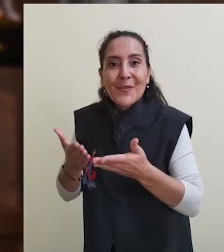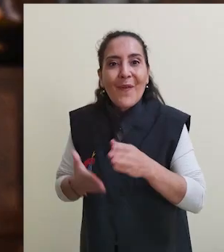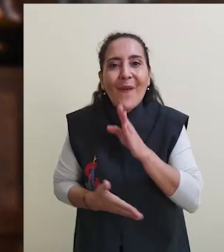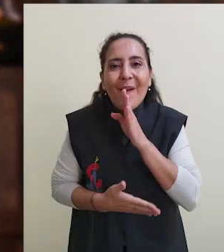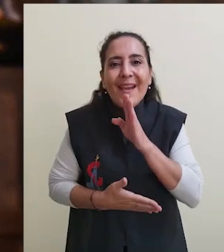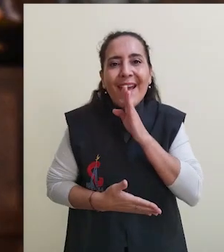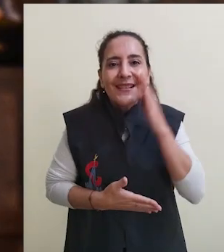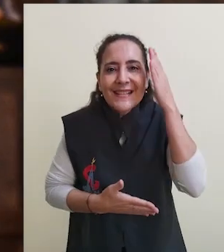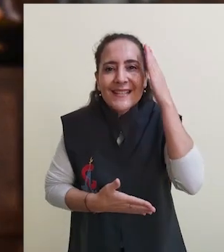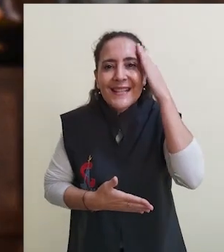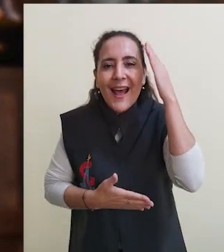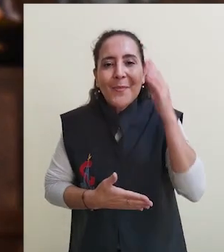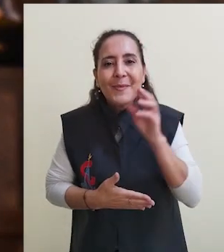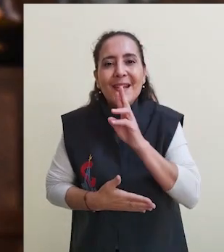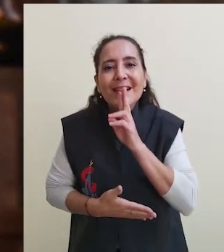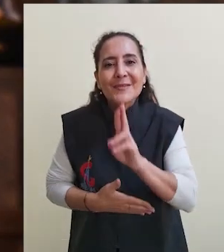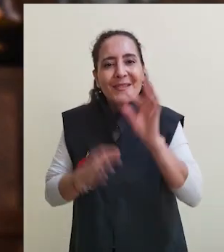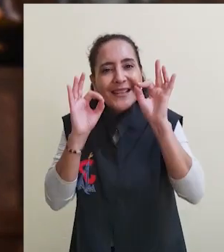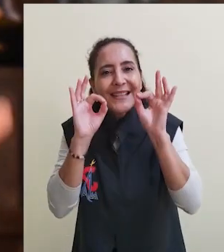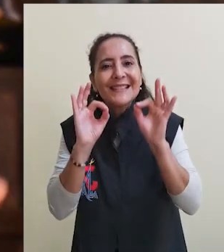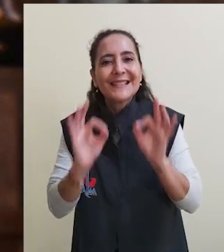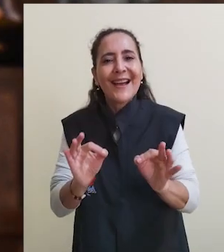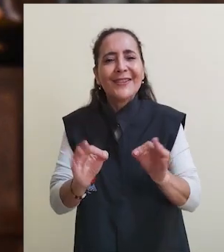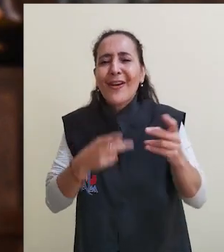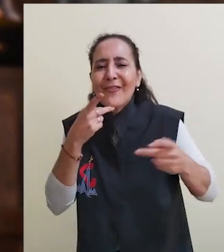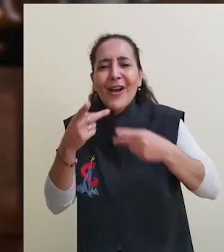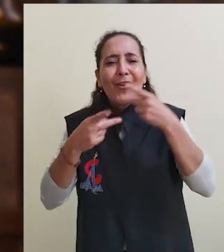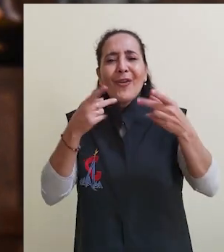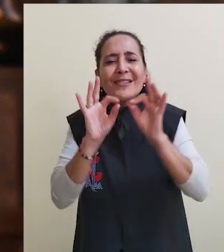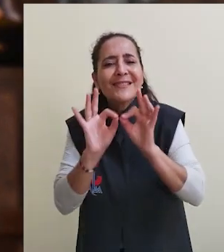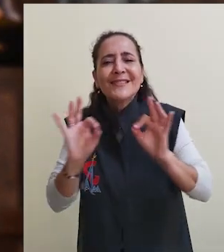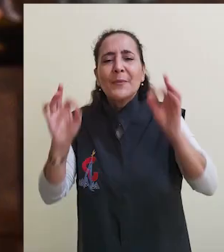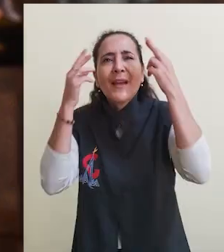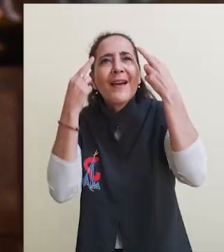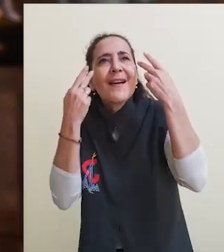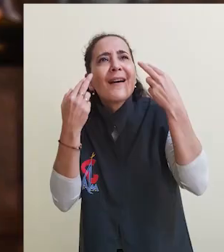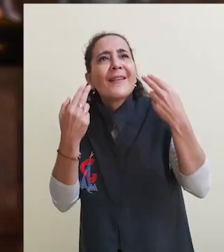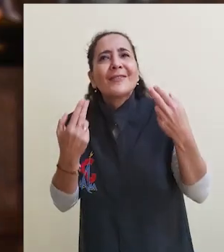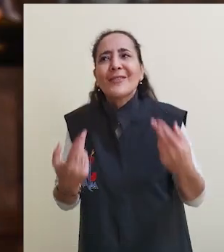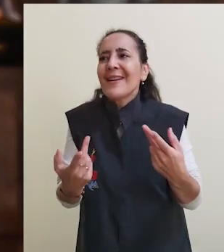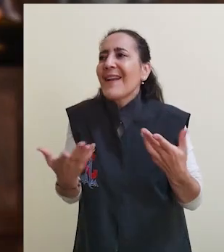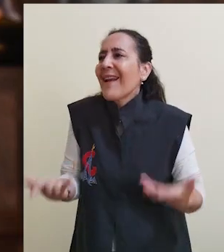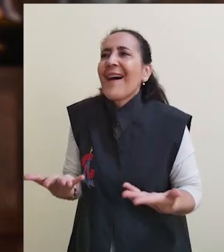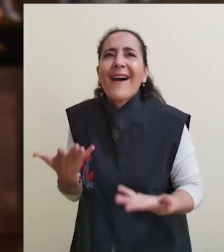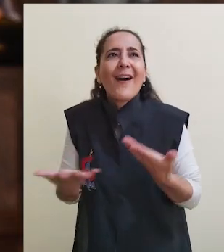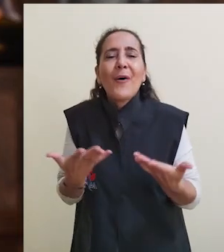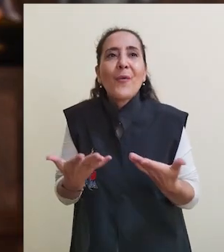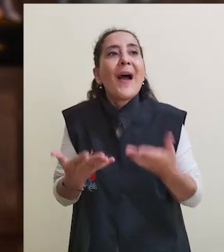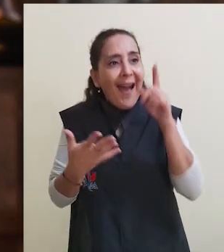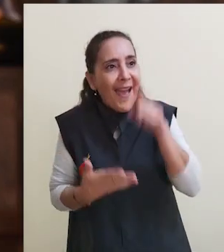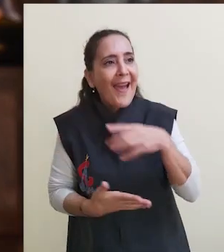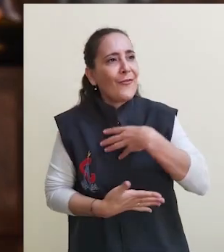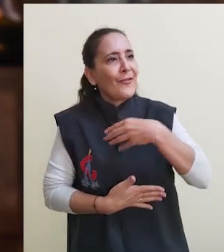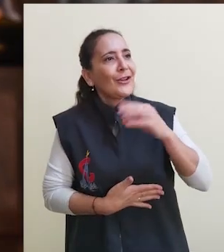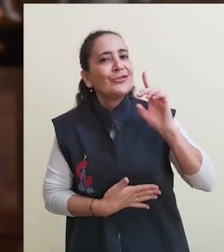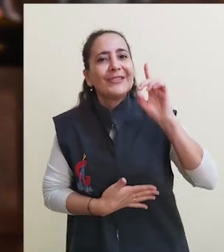feliz, Pedro. Porque isso aí que você está falando, às vezes, até de forma um tanto quanto natural, isso não passa na corrente sanguínea da